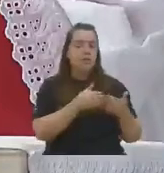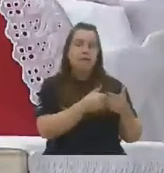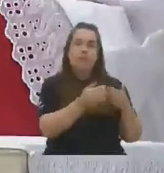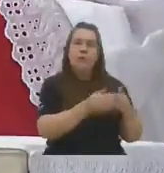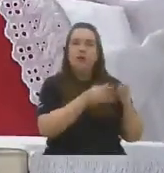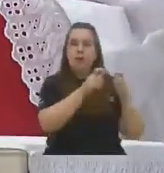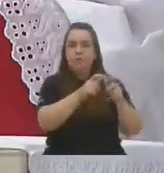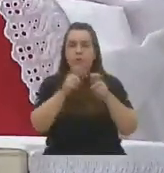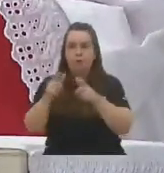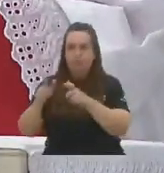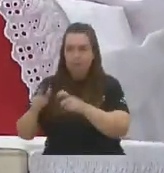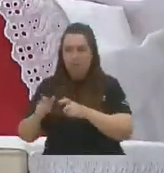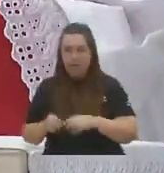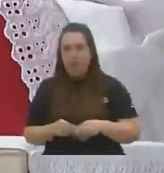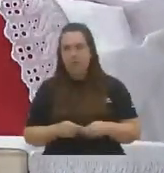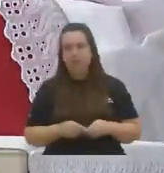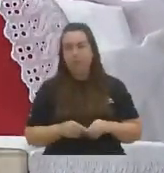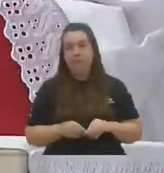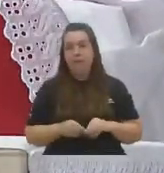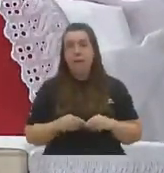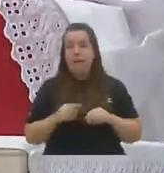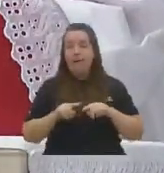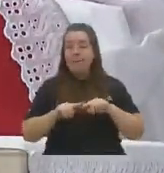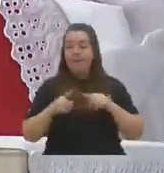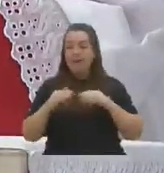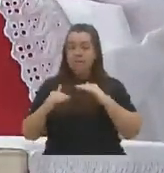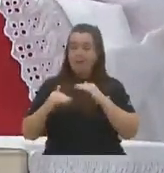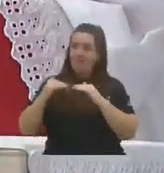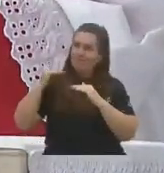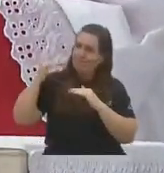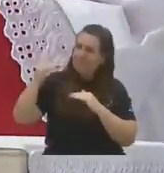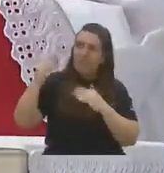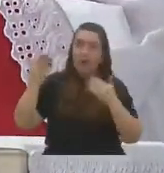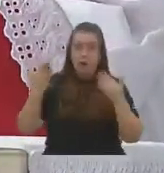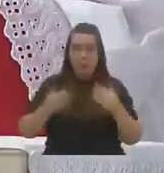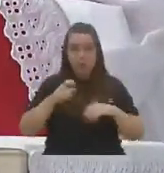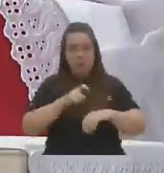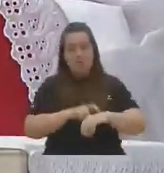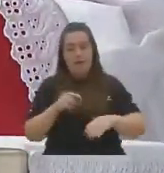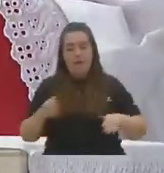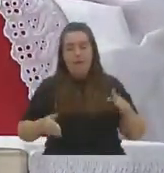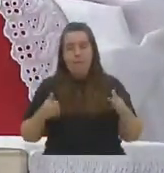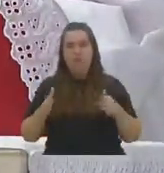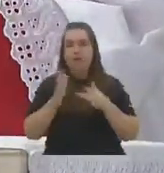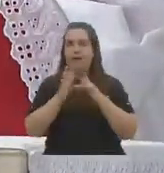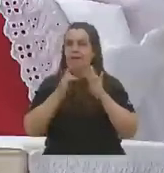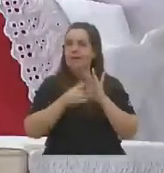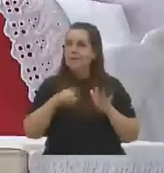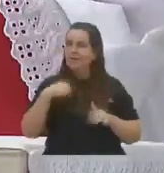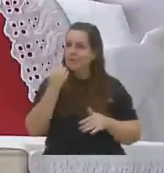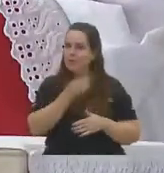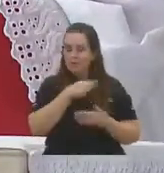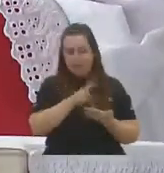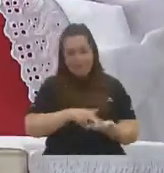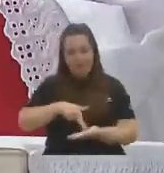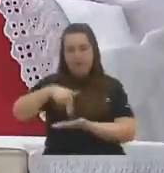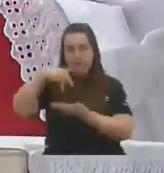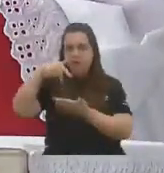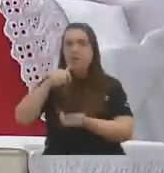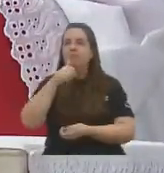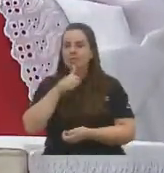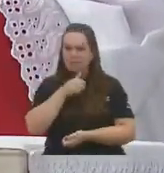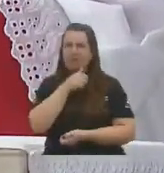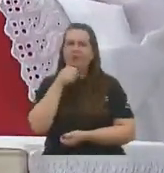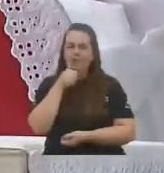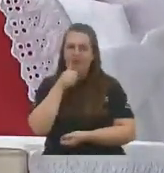graças sempre em todo lugar, mas sobretudo neste tempo solene em que Cristo, nossa Páscoa, foi